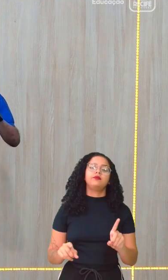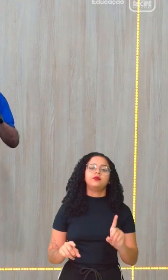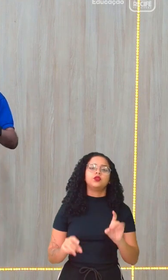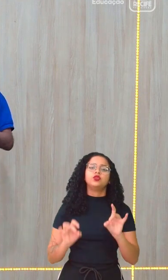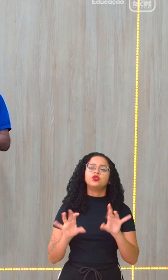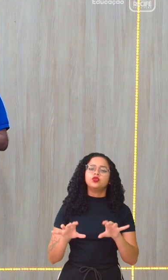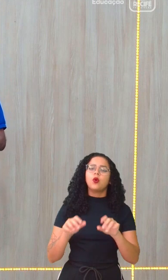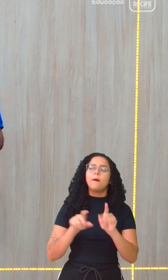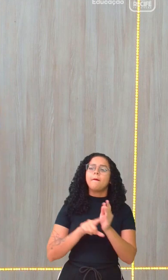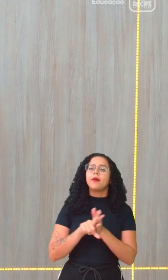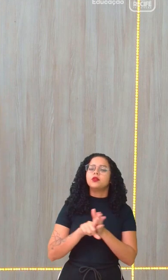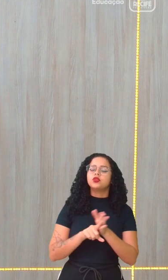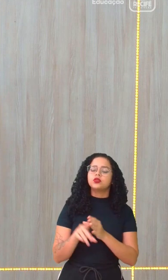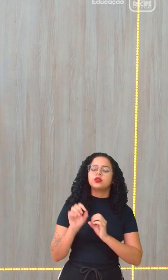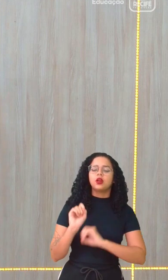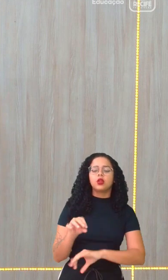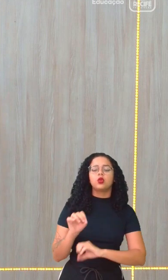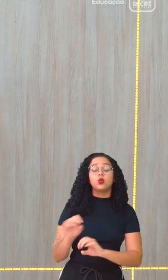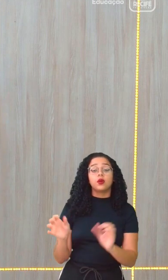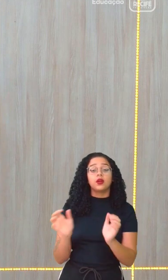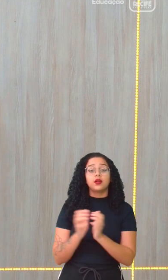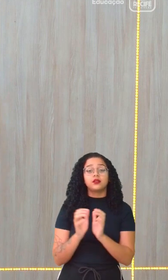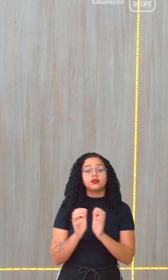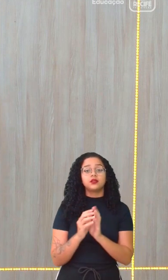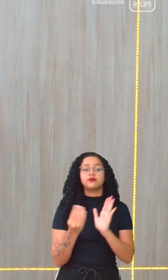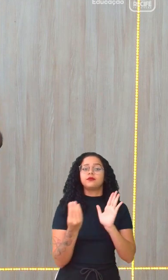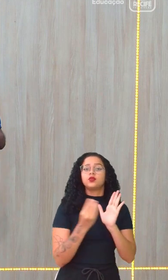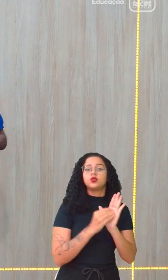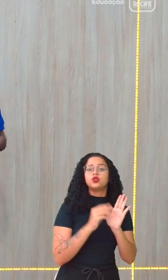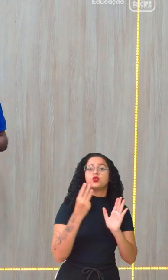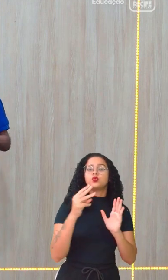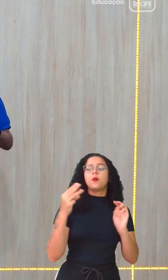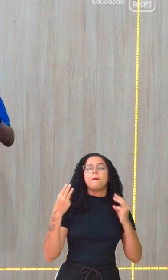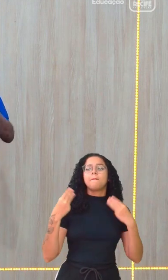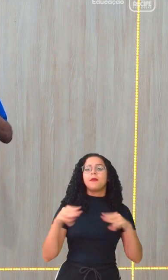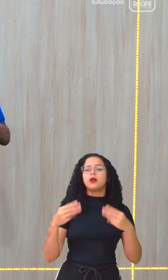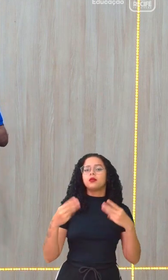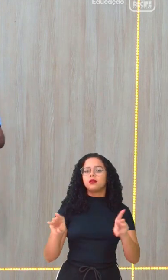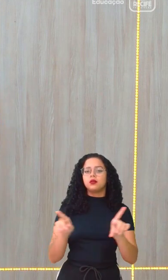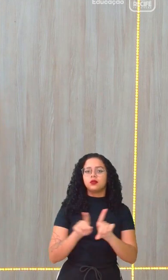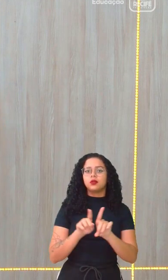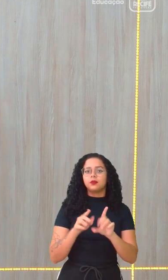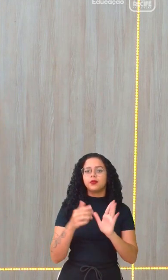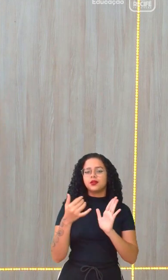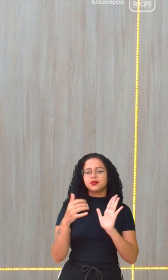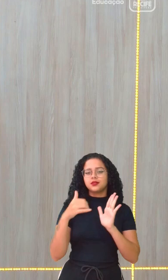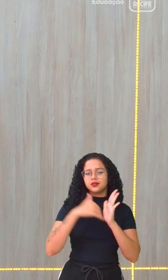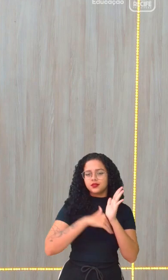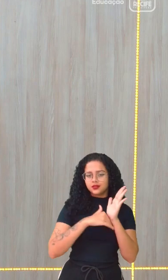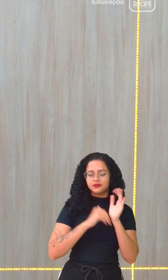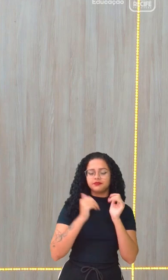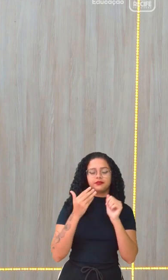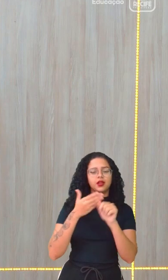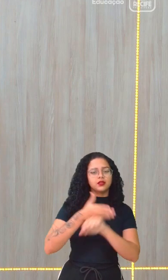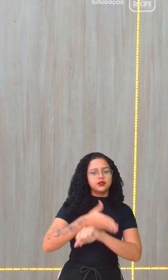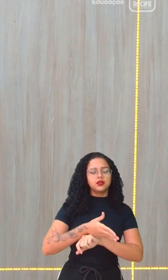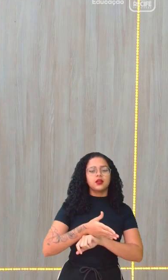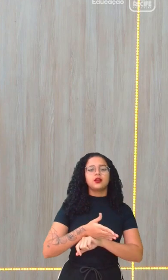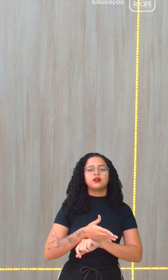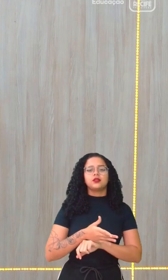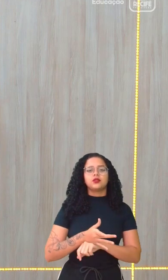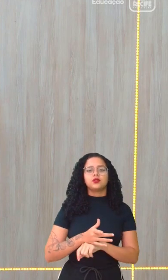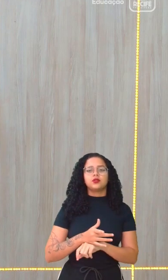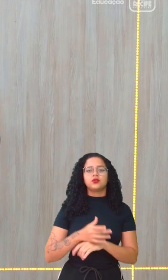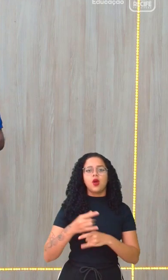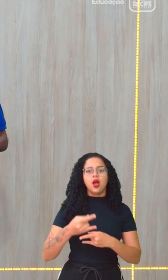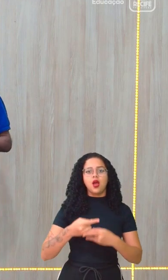você digitar lá no Google Educa Recife e colocar também sua matrícula e sua senha, e também você pode ter acesso aí a estar ao